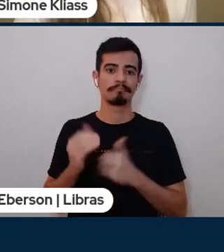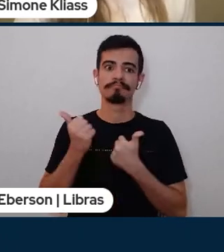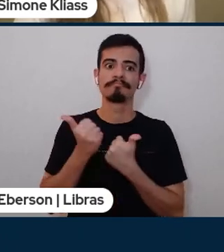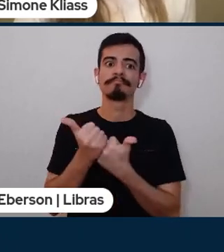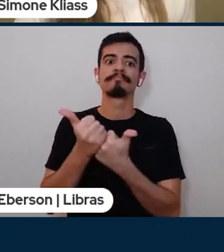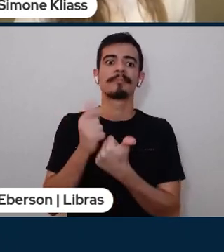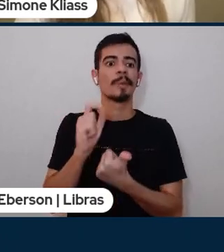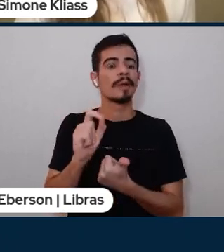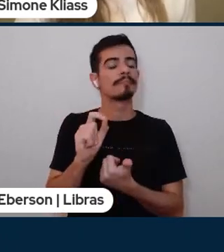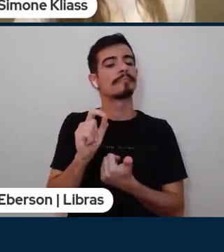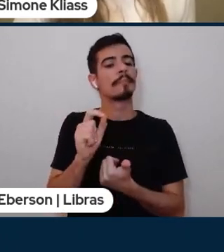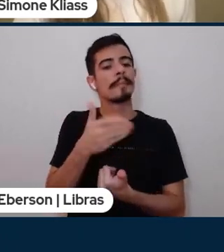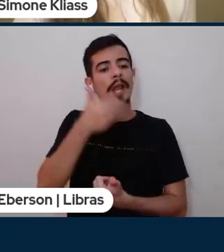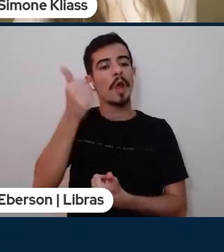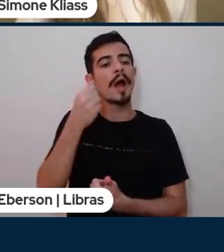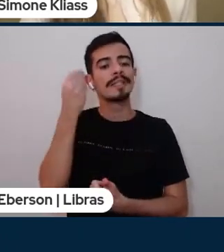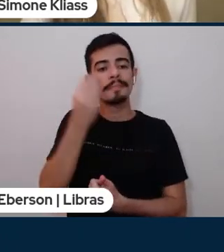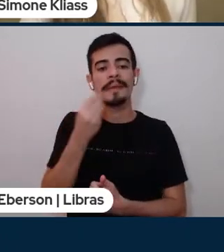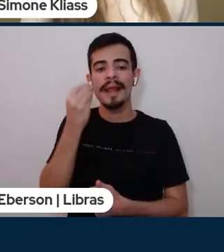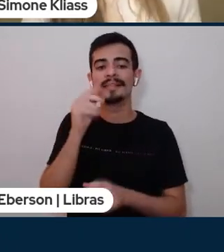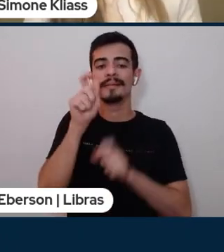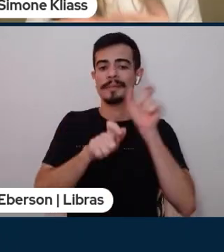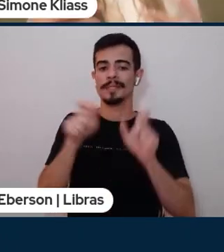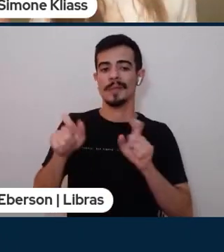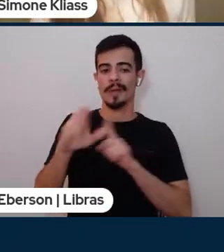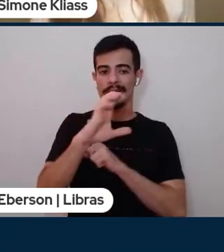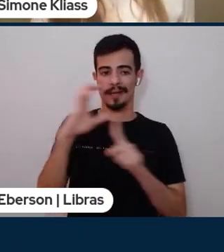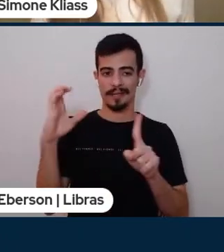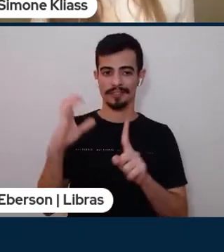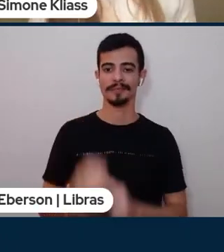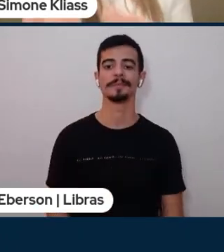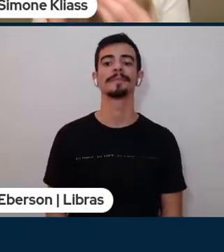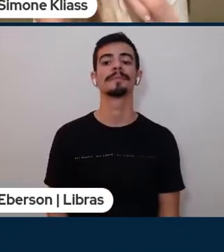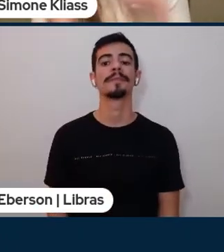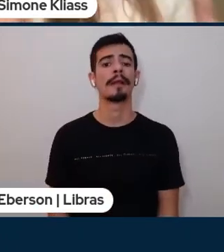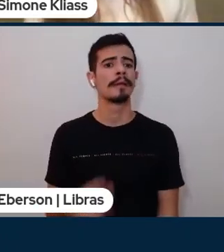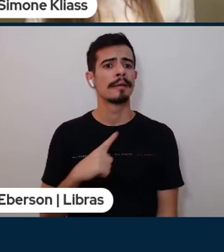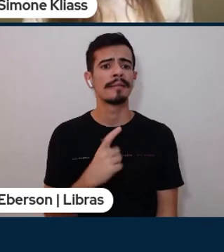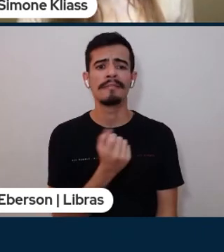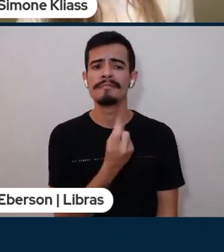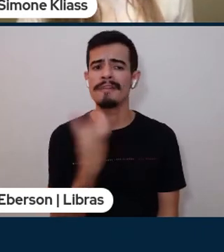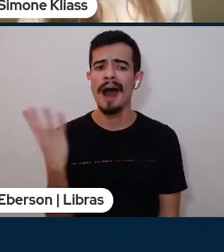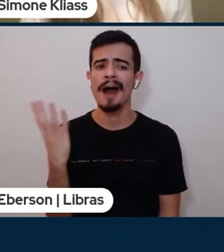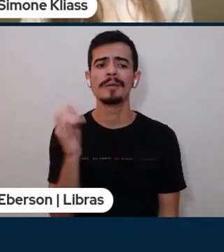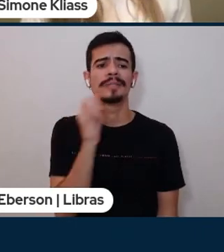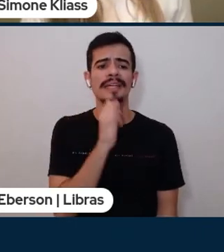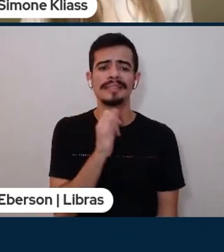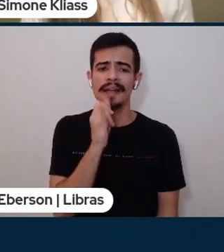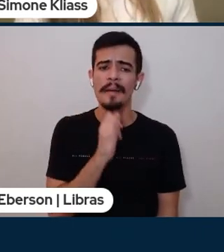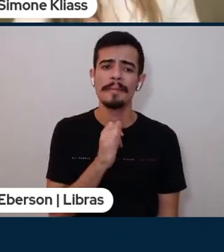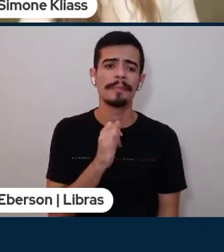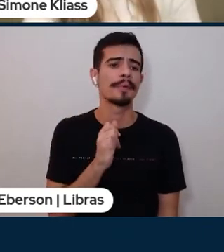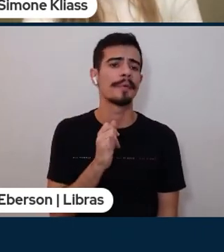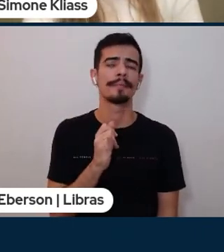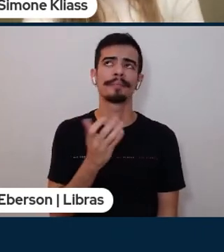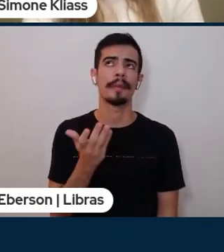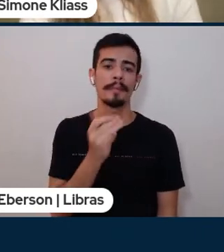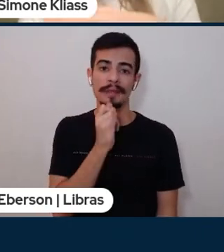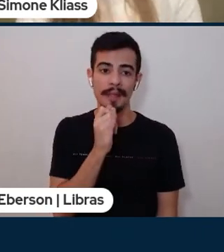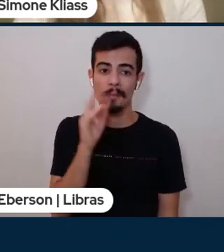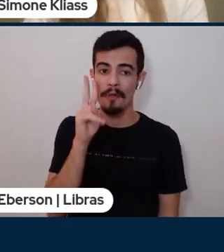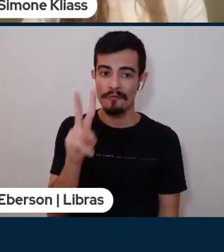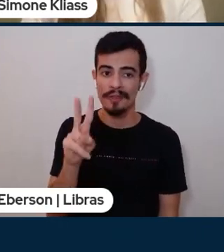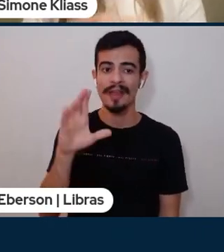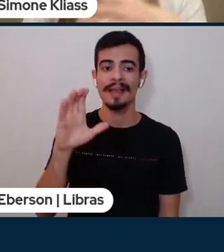experiência do Consumidor tem outros vários exemplos Você tá só mais alguns né Tem uma vi um Case